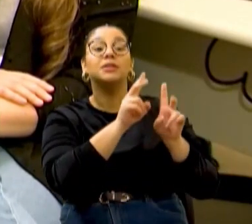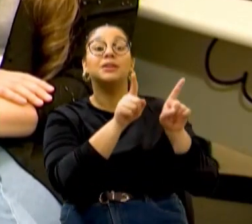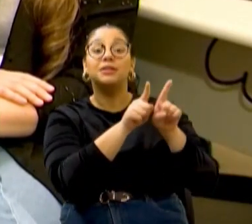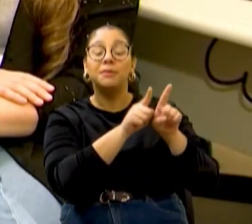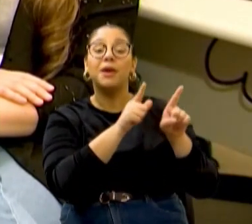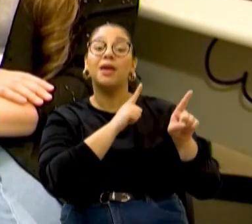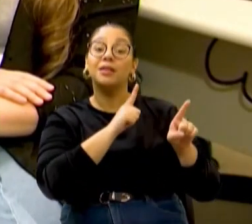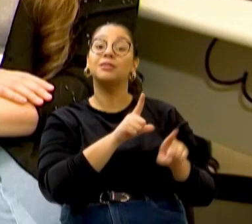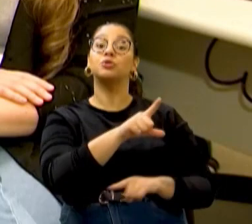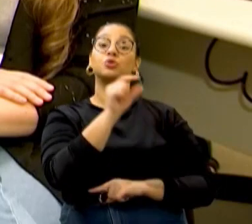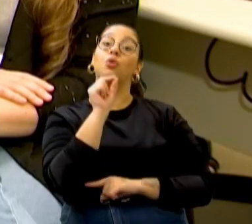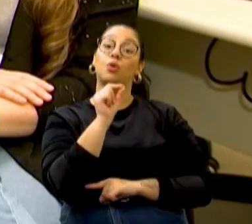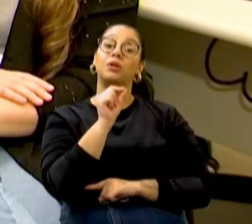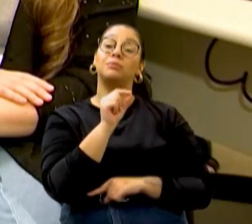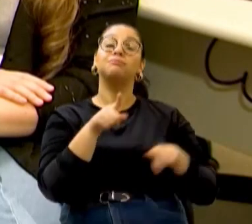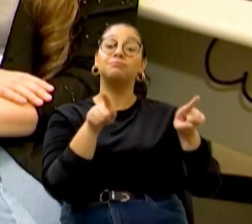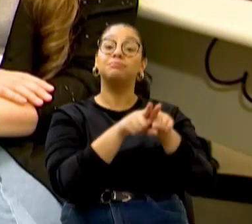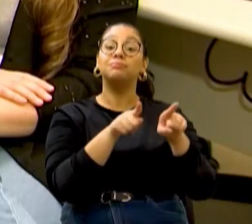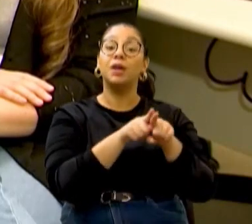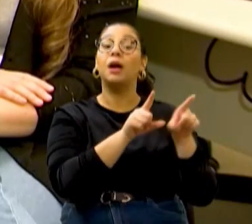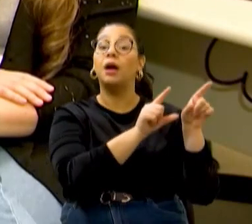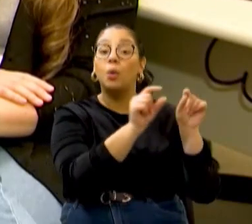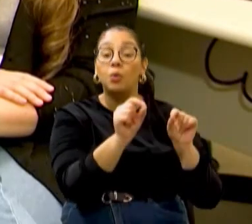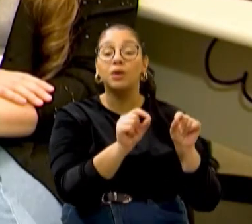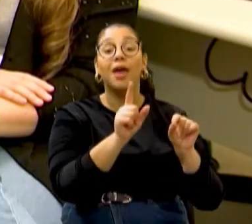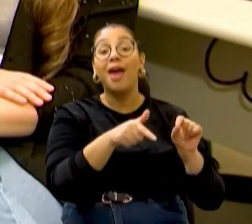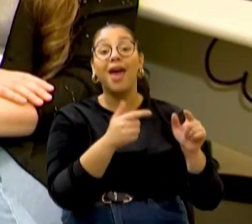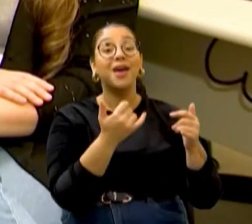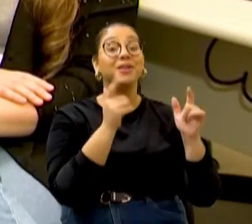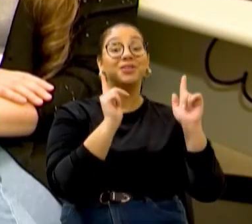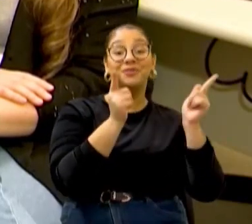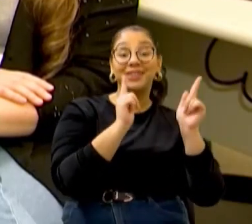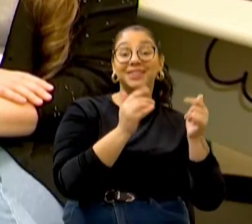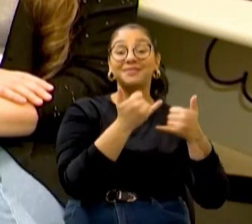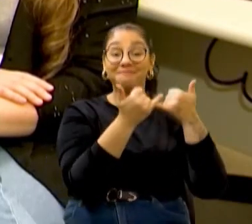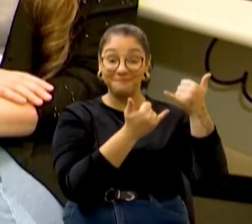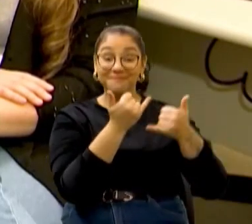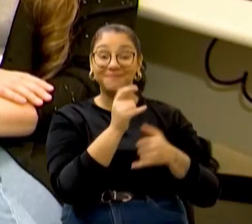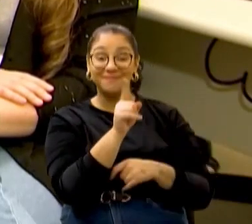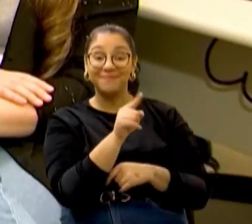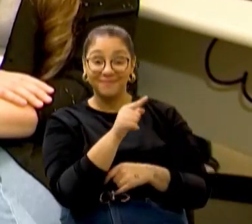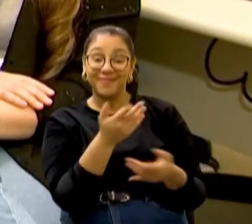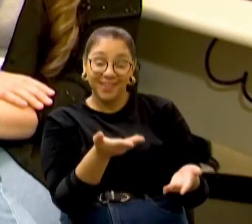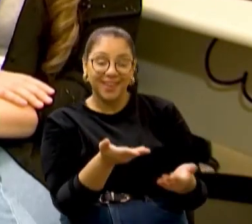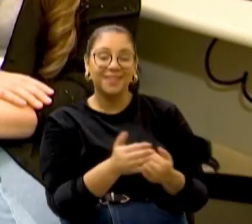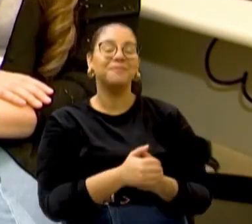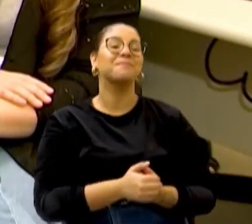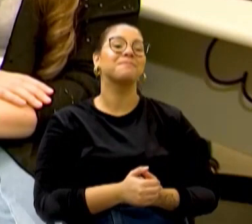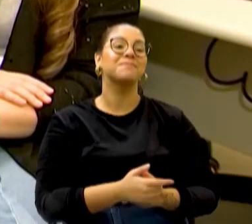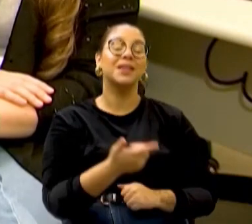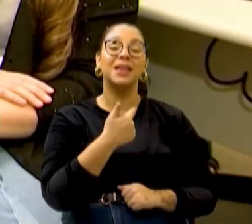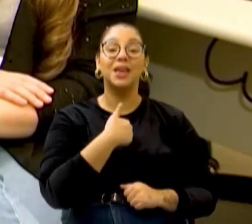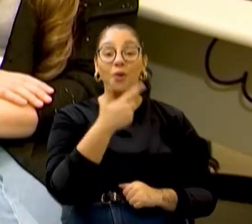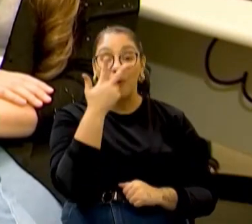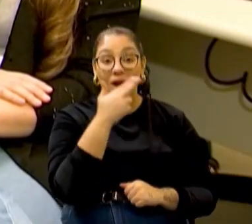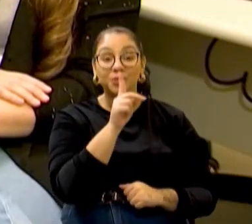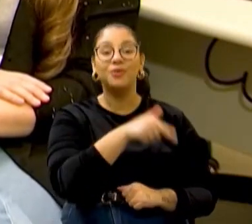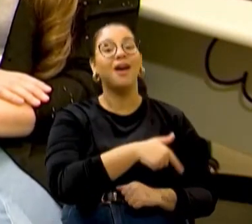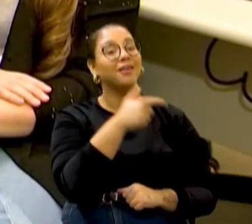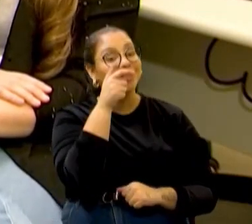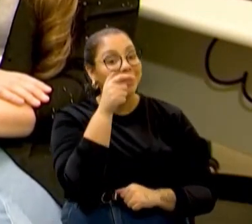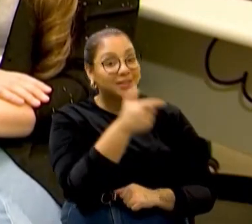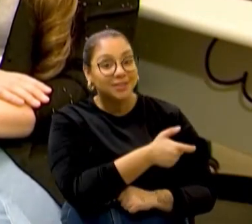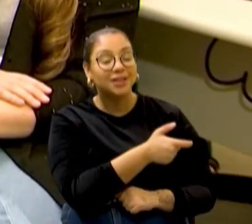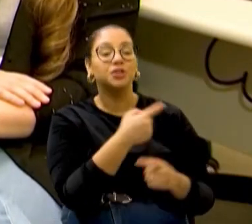aprender e tem essa possibilidade também de se divertir até né Raquel